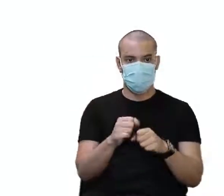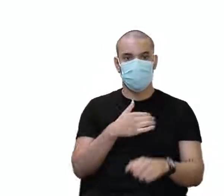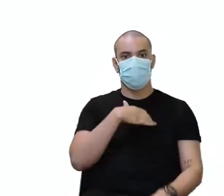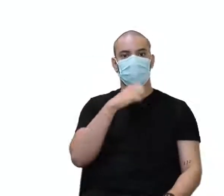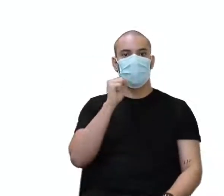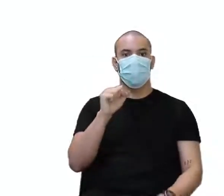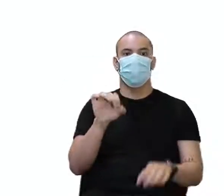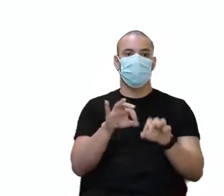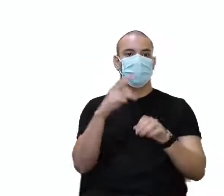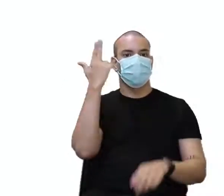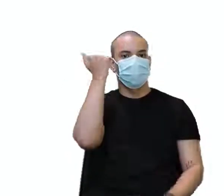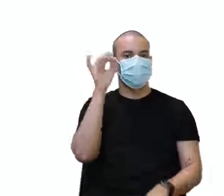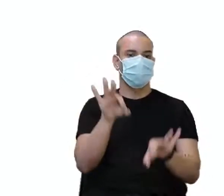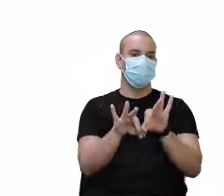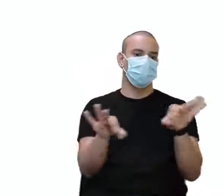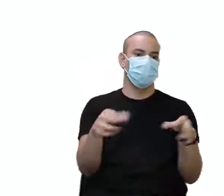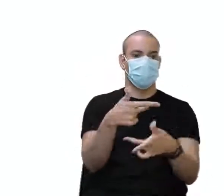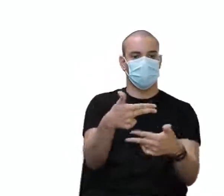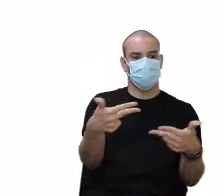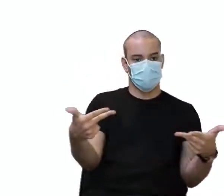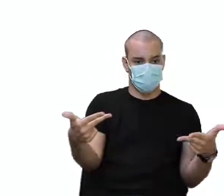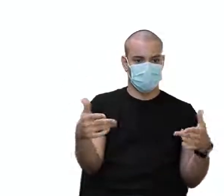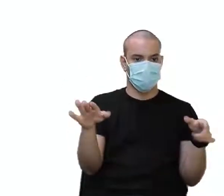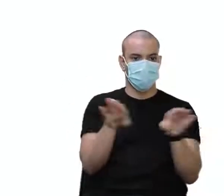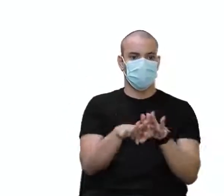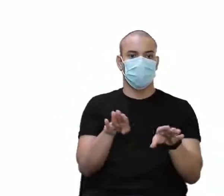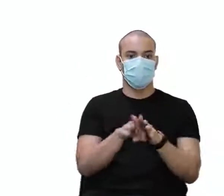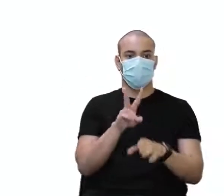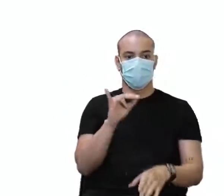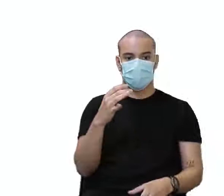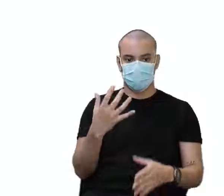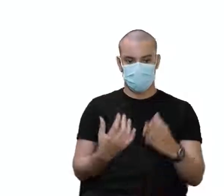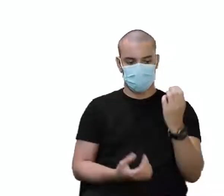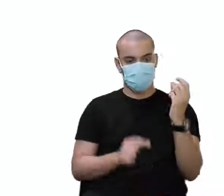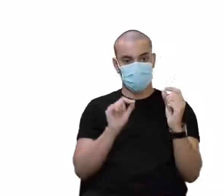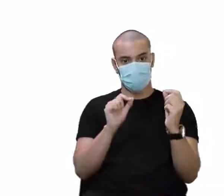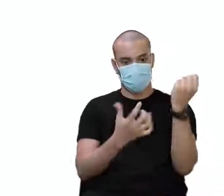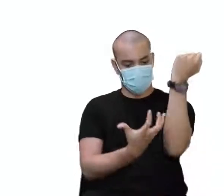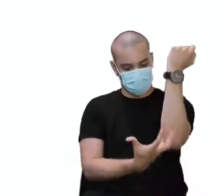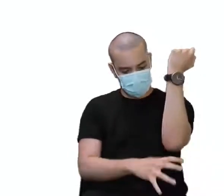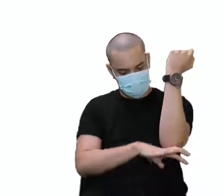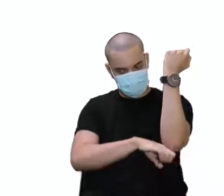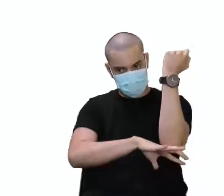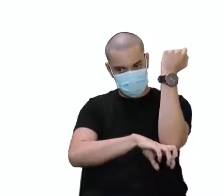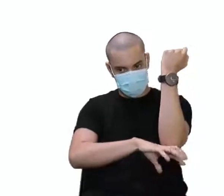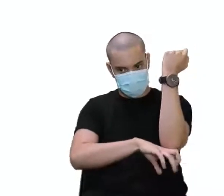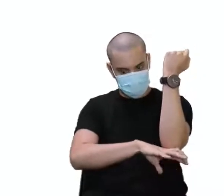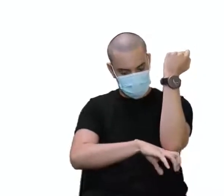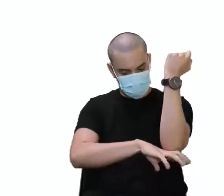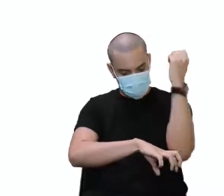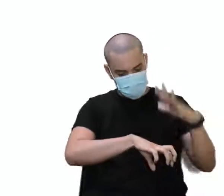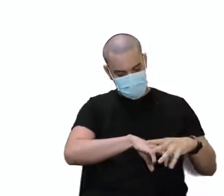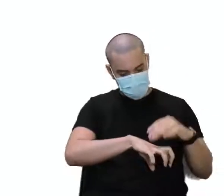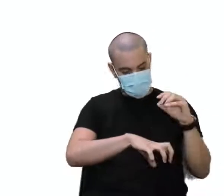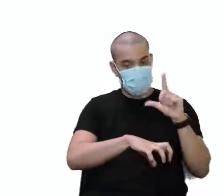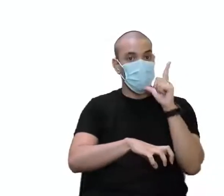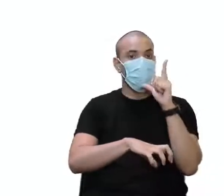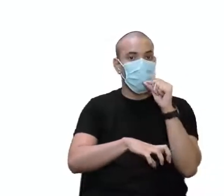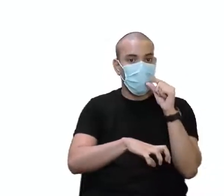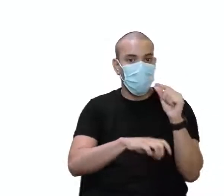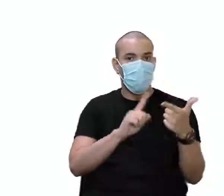através de suas raízes, vai estar absorvendo água, sais